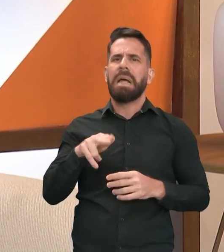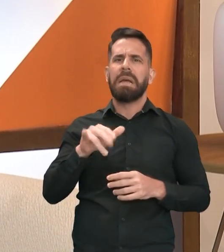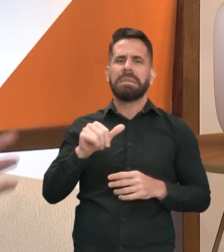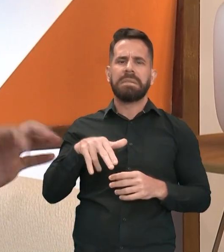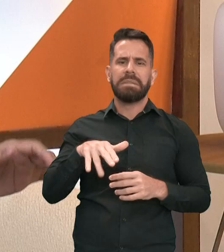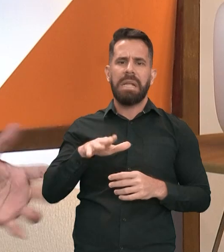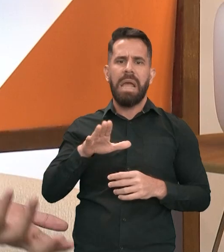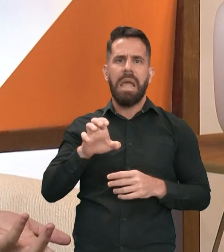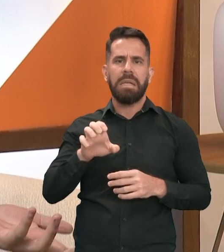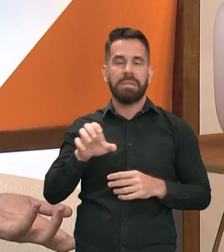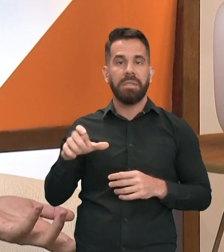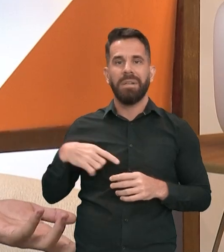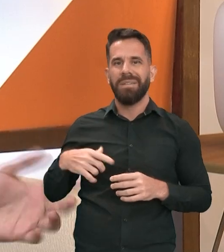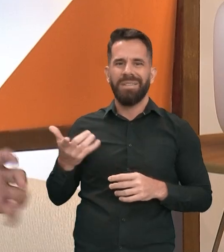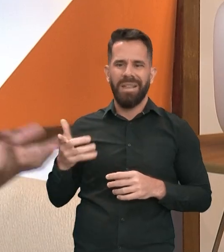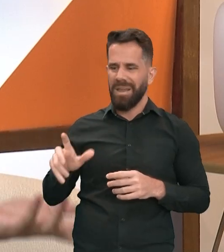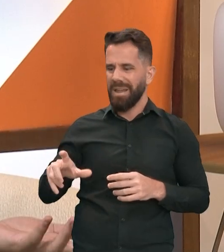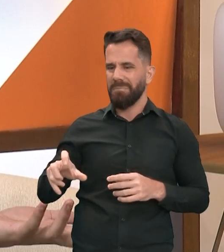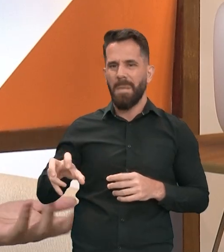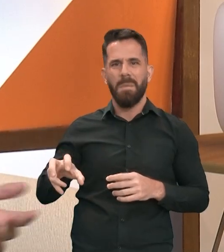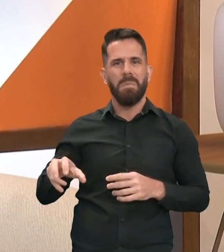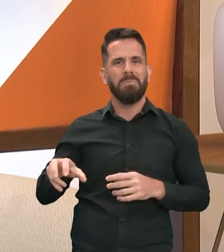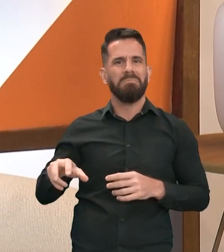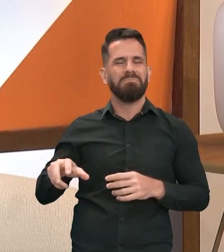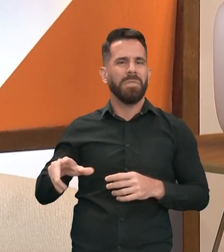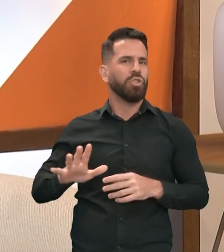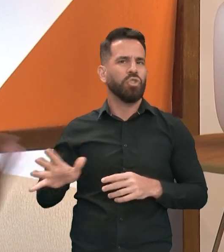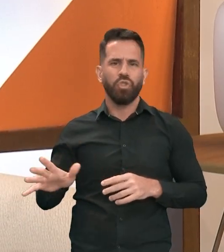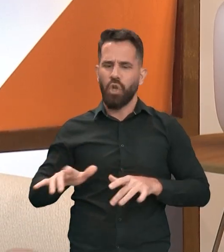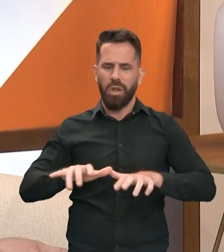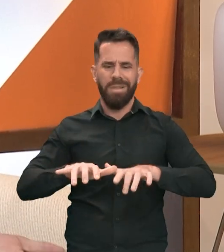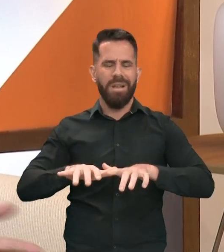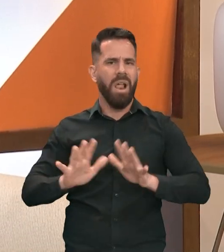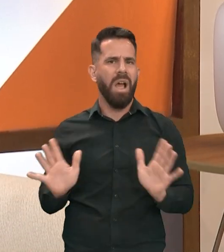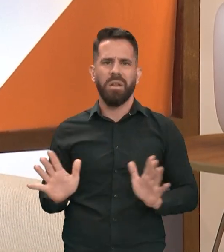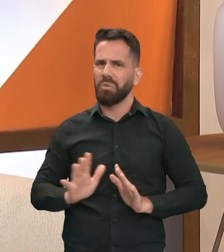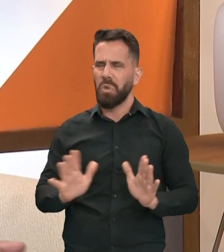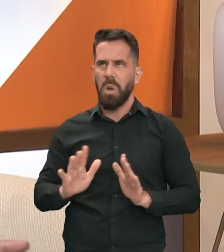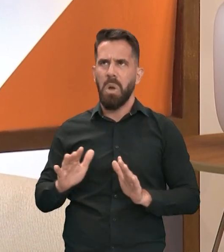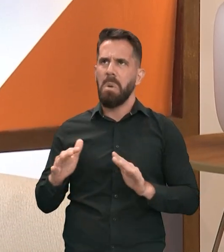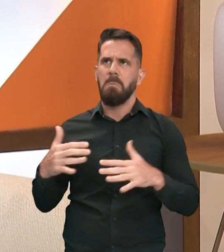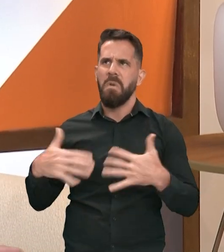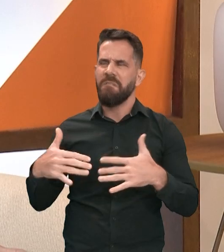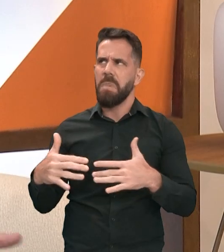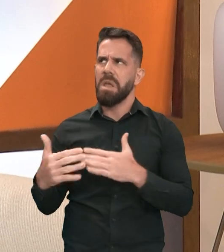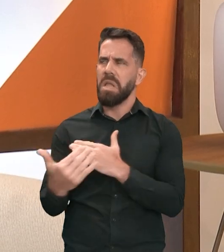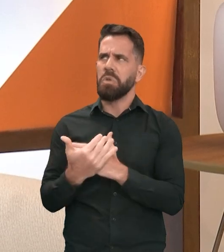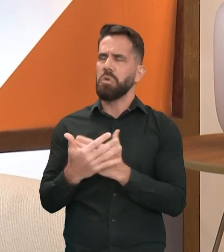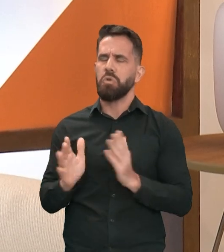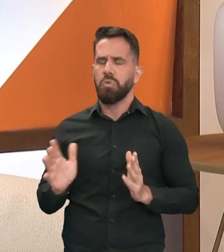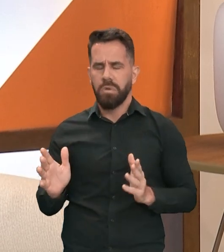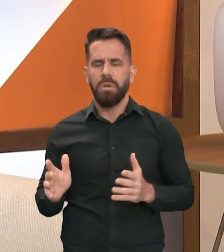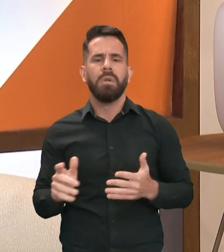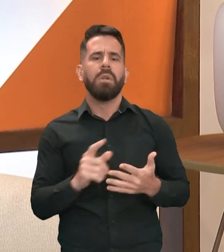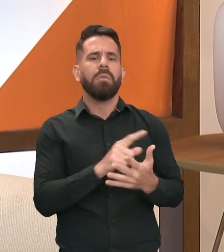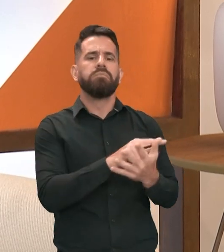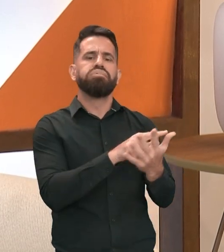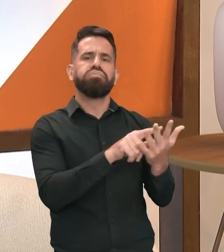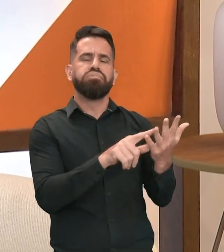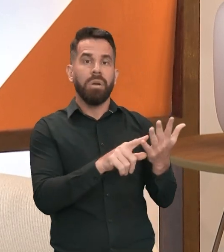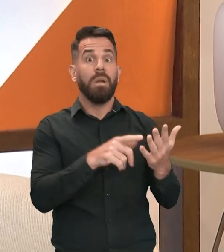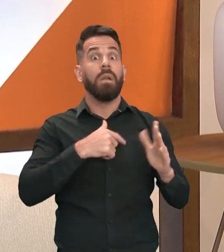mouse e no teclado, então não tem muito movimento a ser desenvolvido assim. E aí entra um dos riscos, assim, partindo de LoL, porque foi onde eu realmente dei ênfase no meu